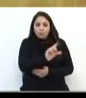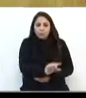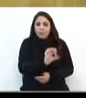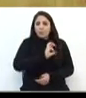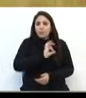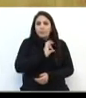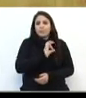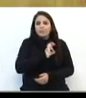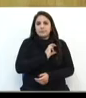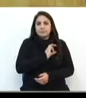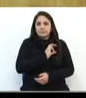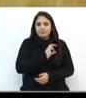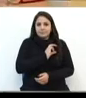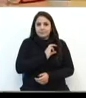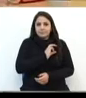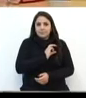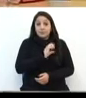de redução